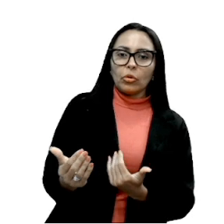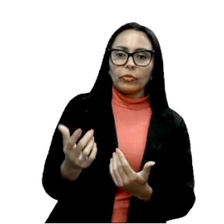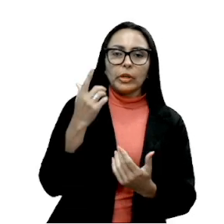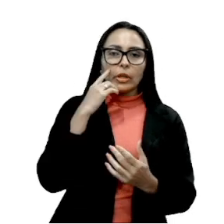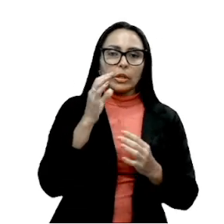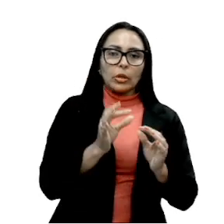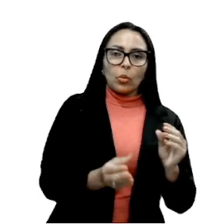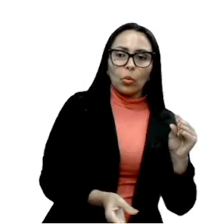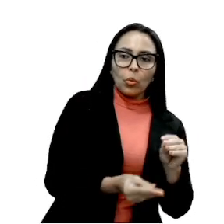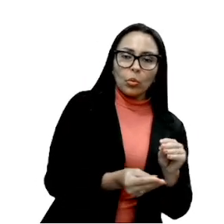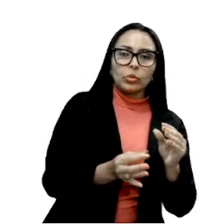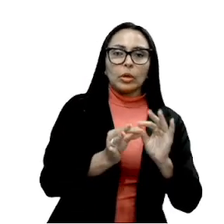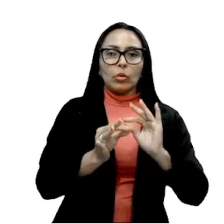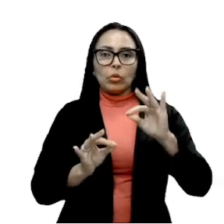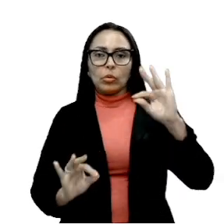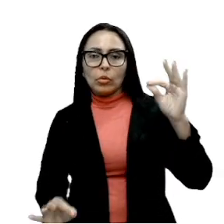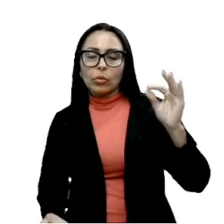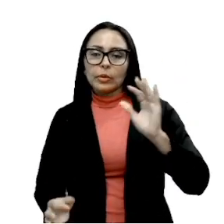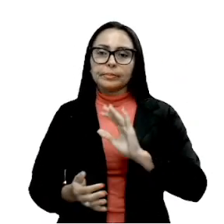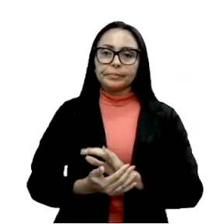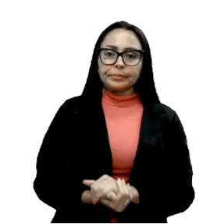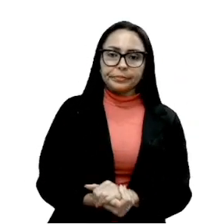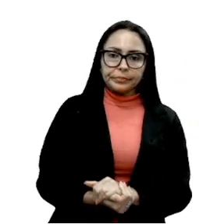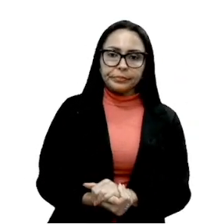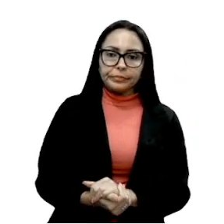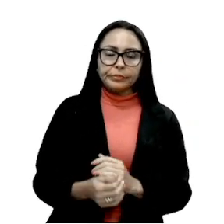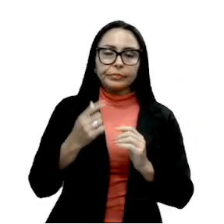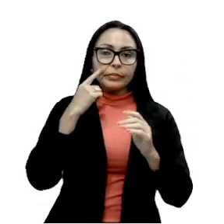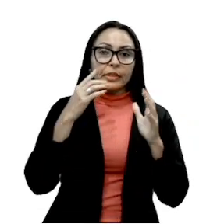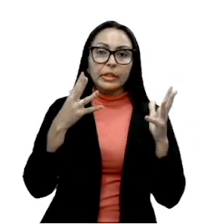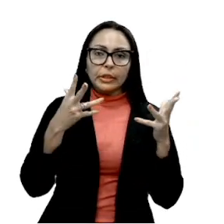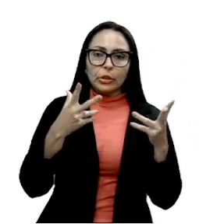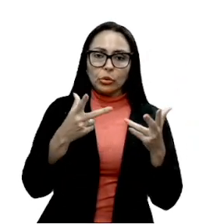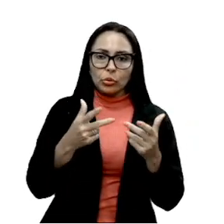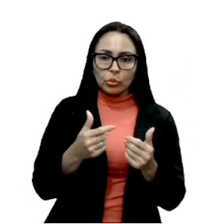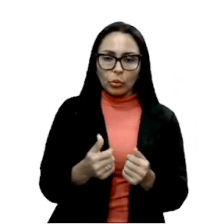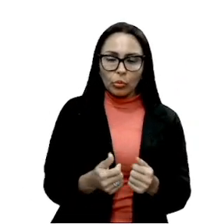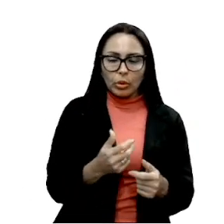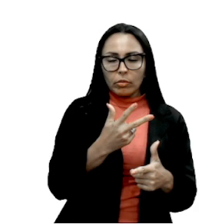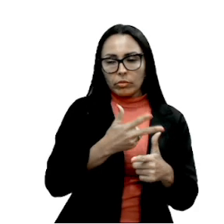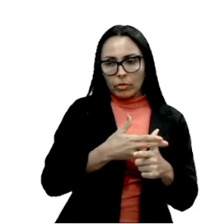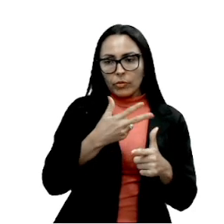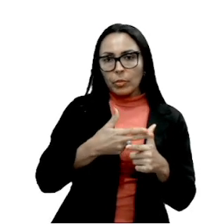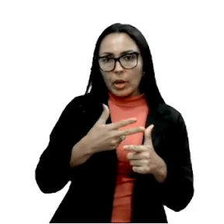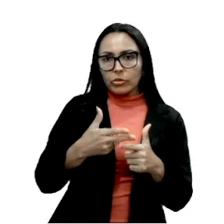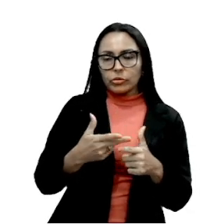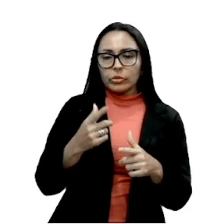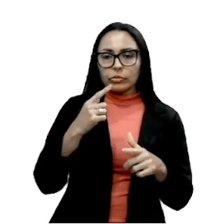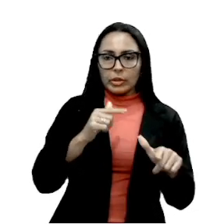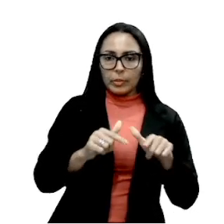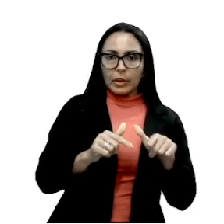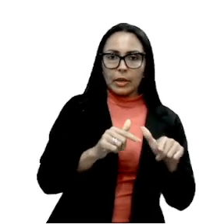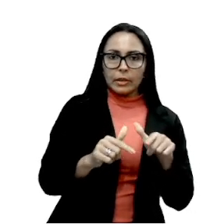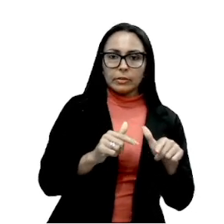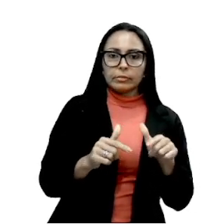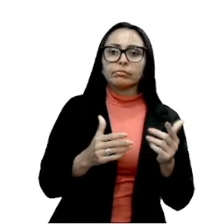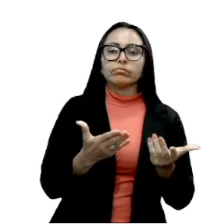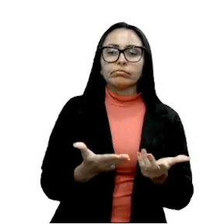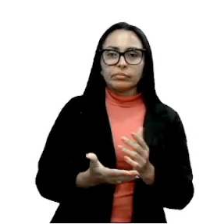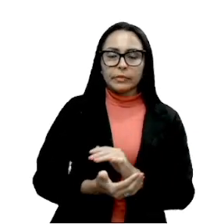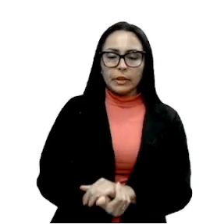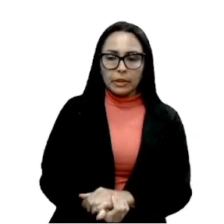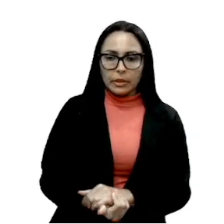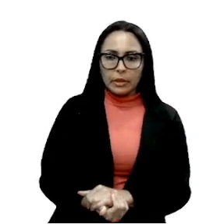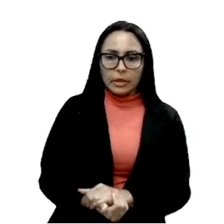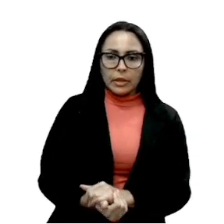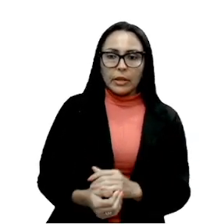Na pré-filmagem, tem toda um grosso para ser feito de trabalho, de roteirização, é